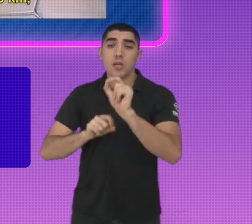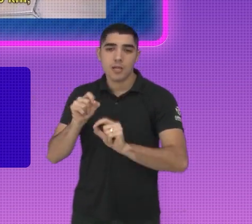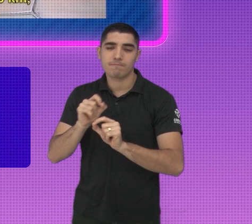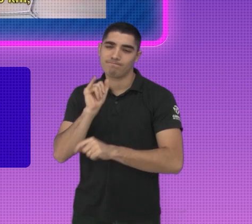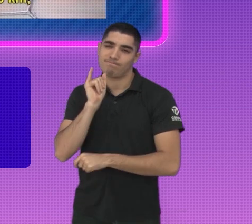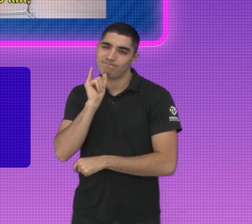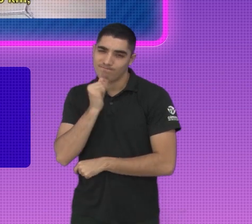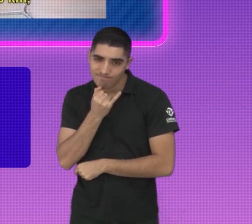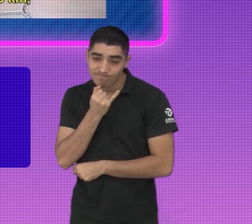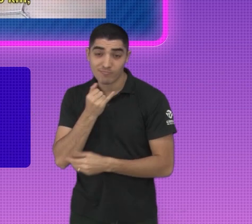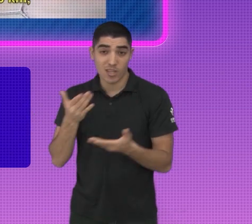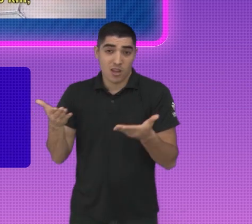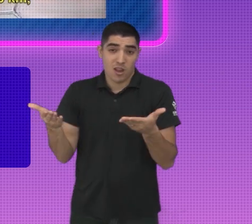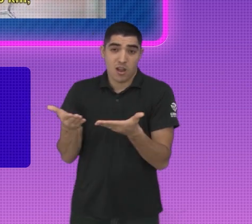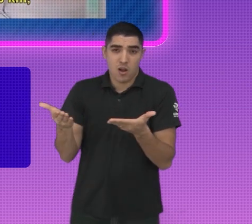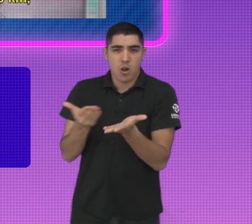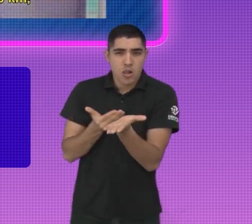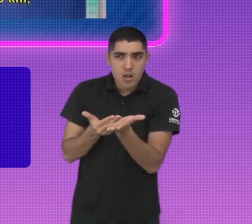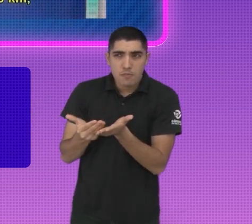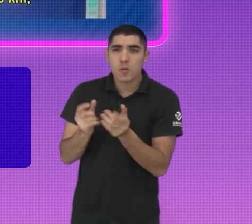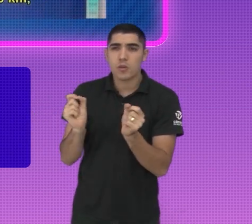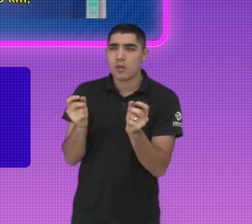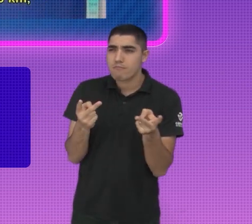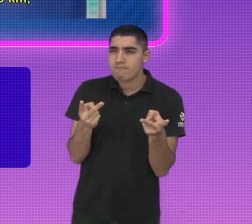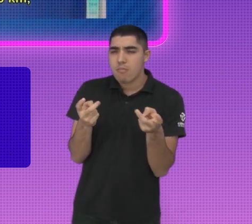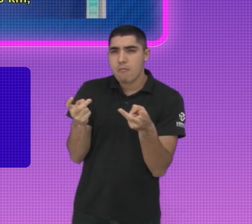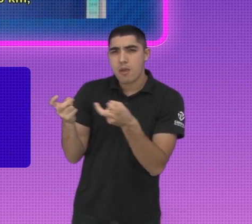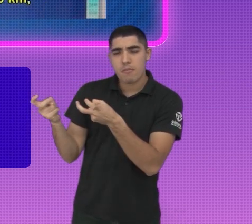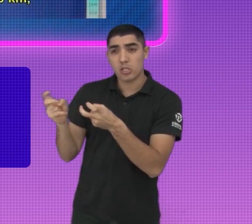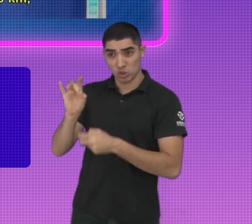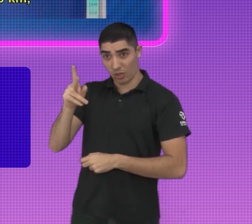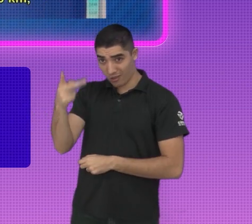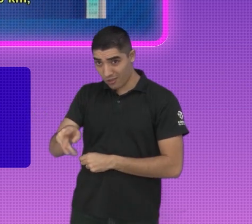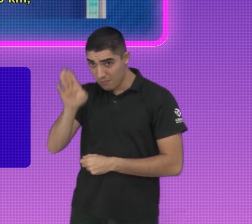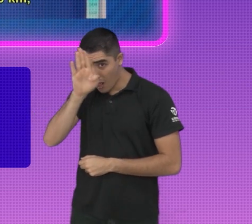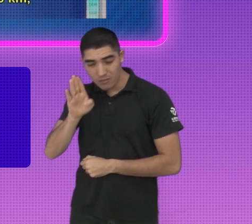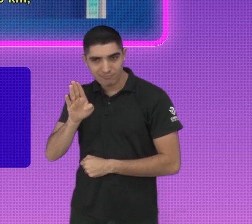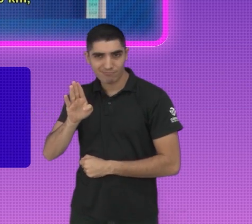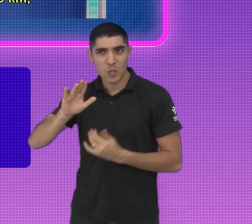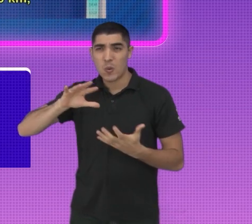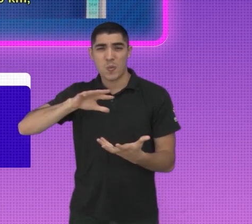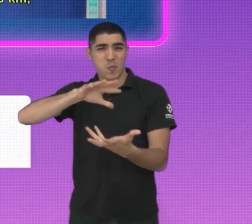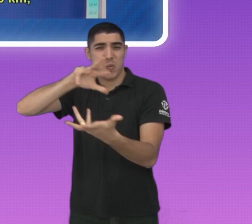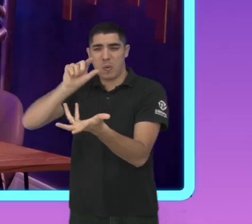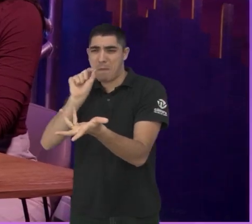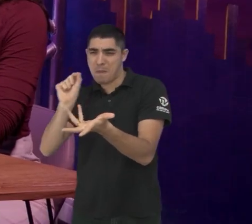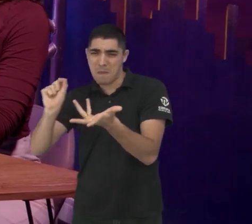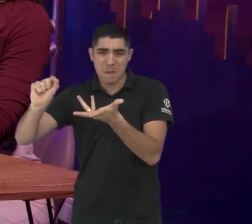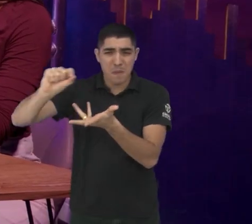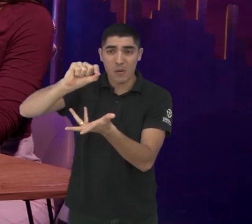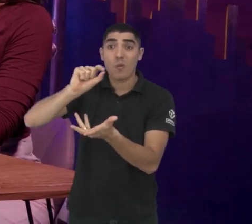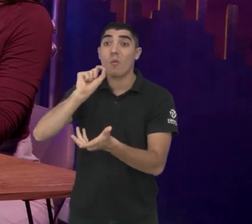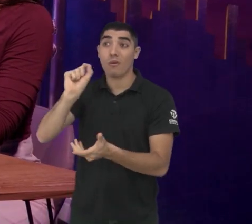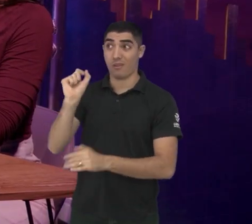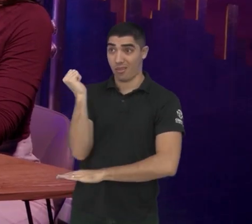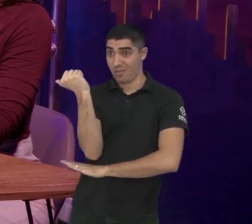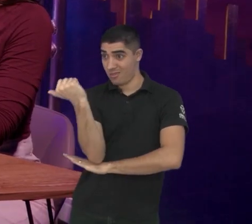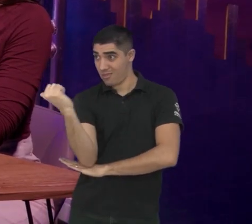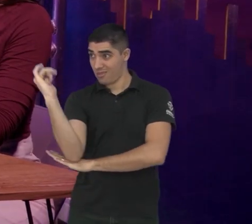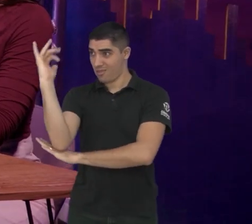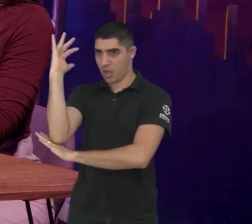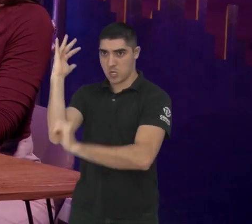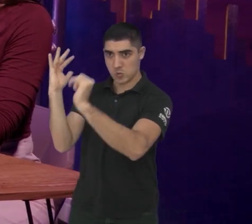Tami, infelizmente também agora a gente está começando a perceber com mais frequência, não só no Brasil como no mundo todo, a